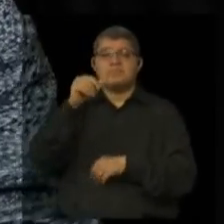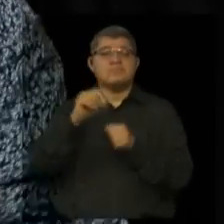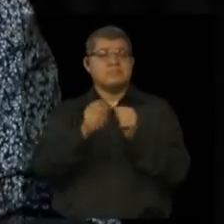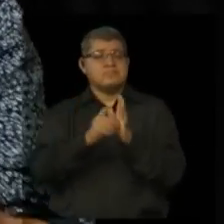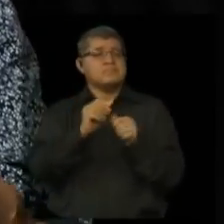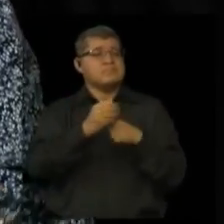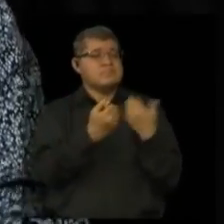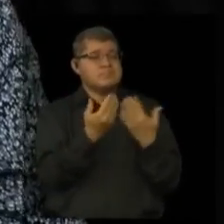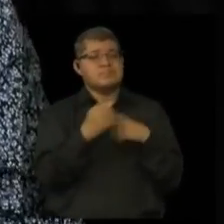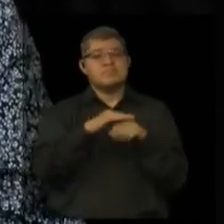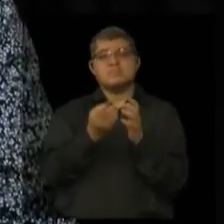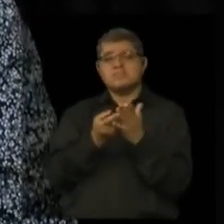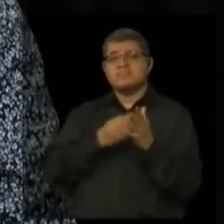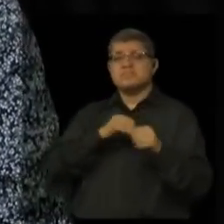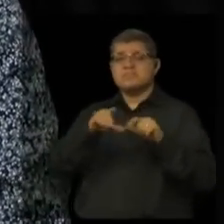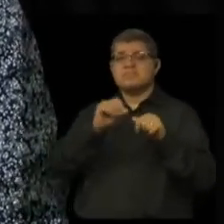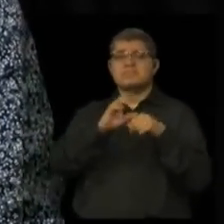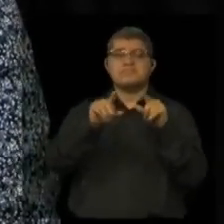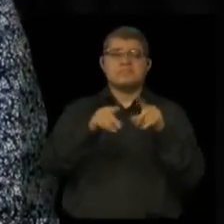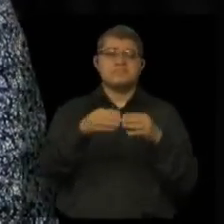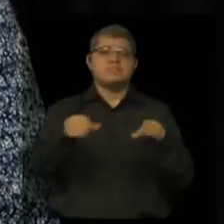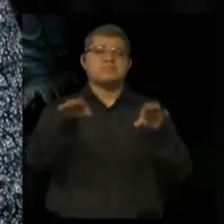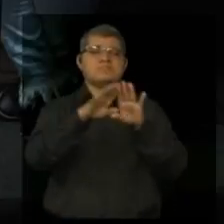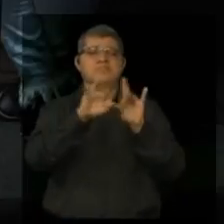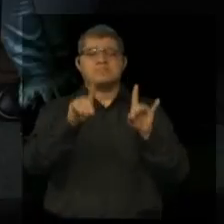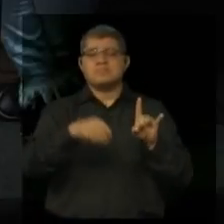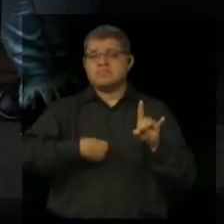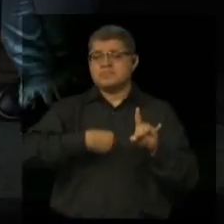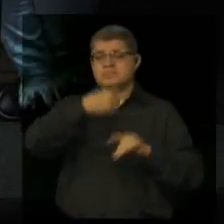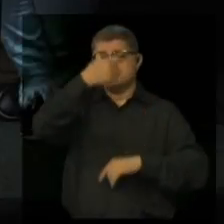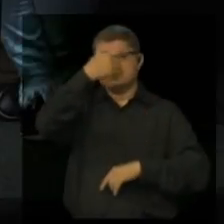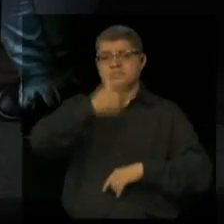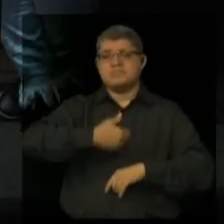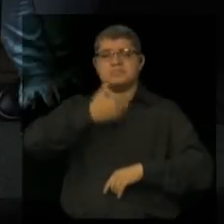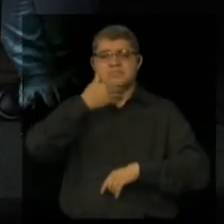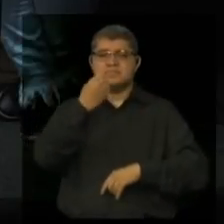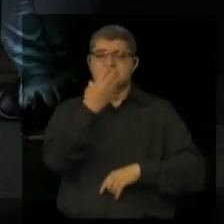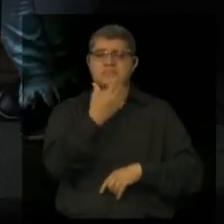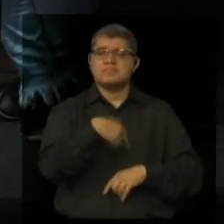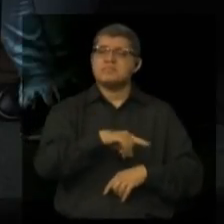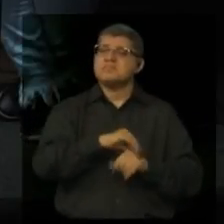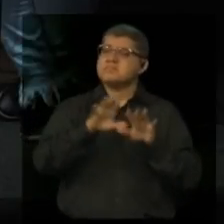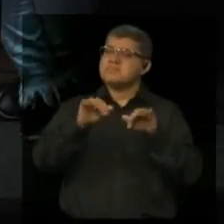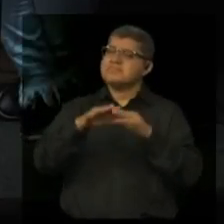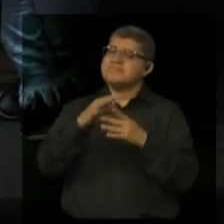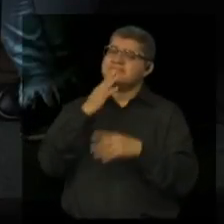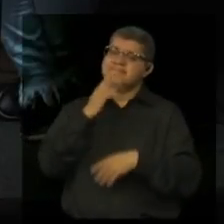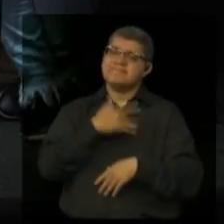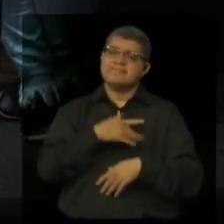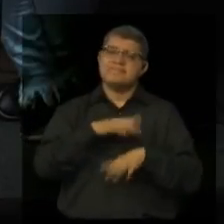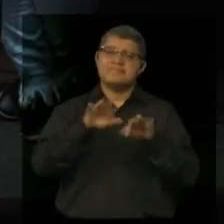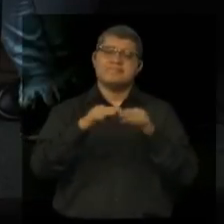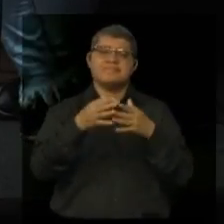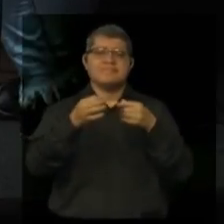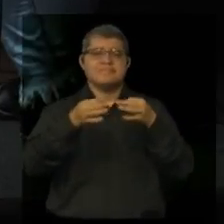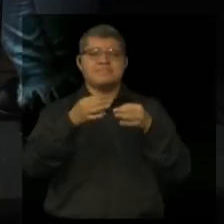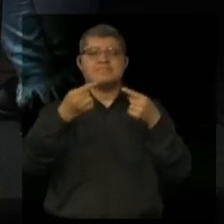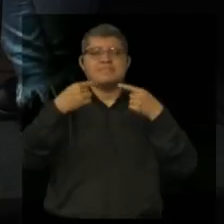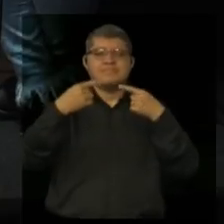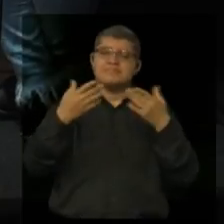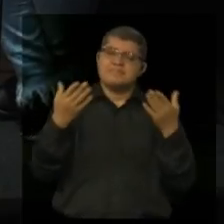amigos e fazer coisas, obras boas para a humanidade. Assim, ser, né? Um bom ser humano, né? Ser um bom ser humano. Gente, é uma pena que estamos chegando ao final do